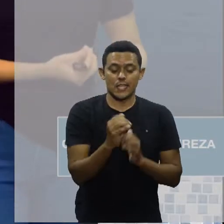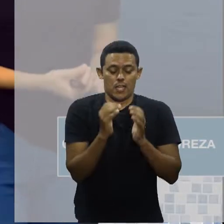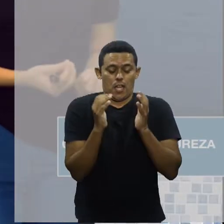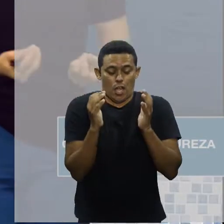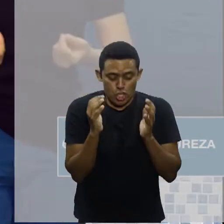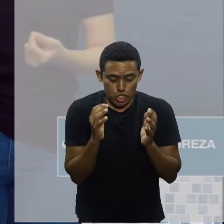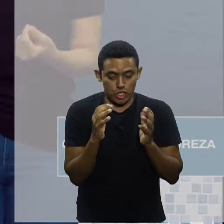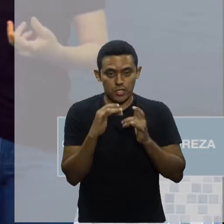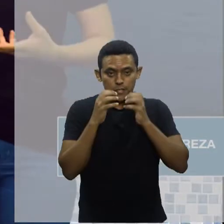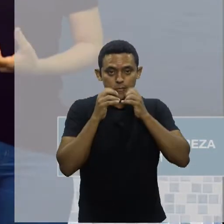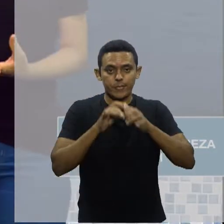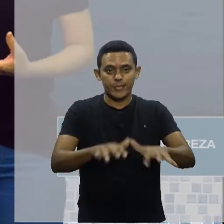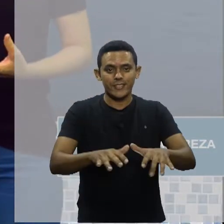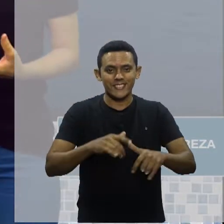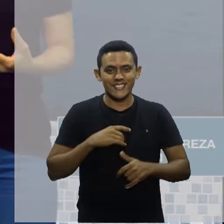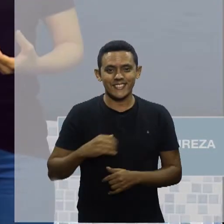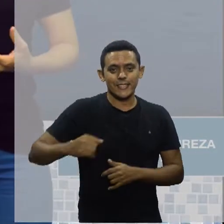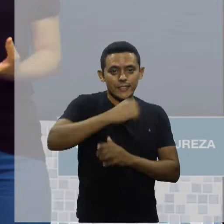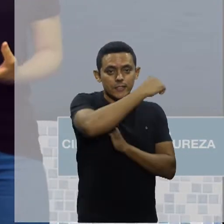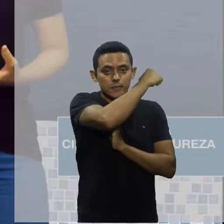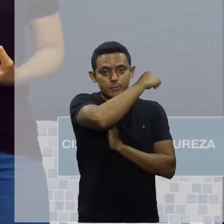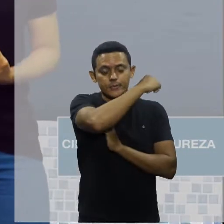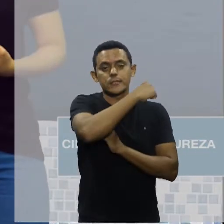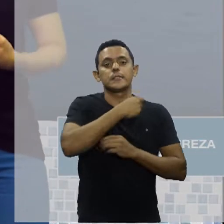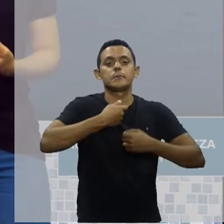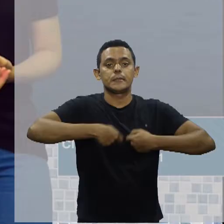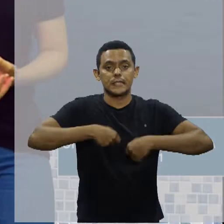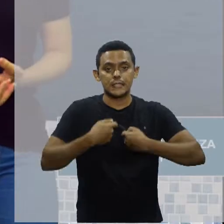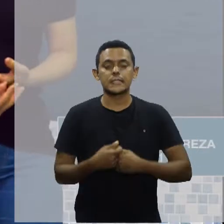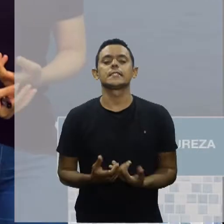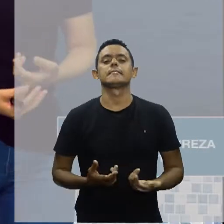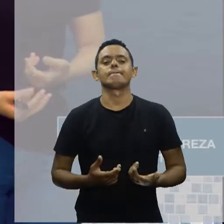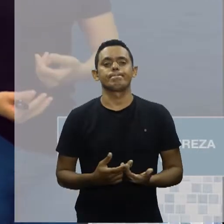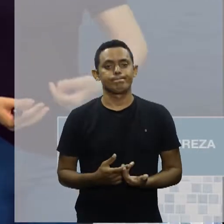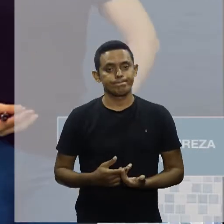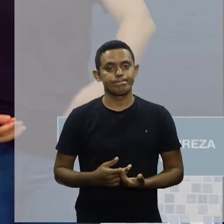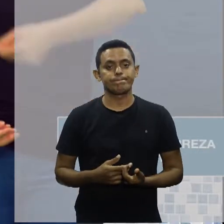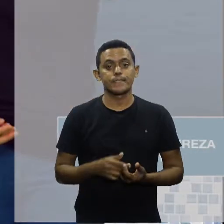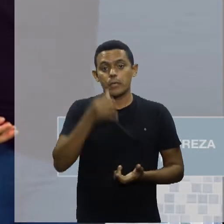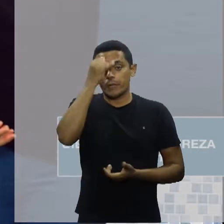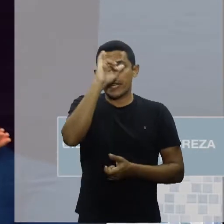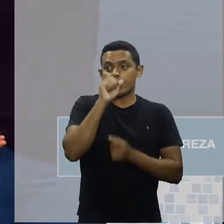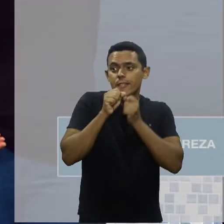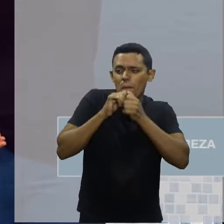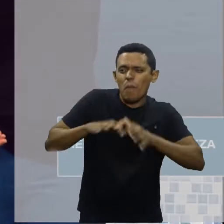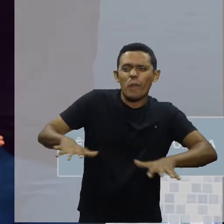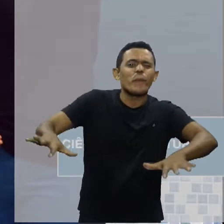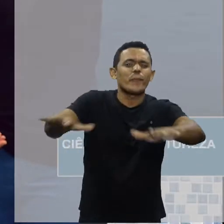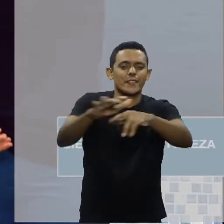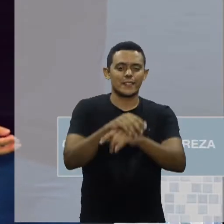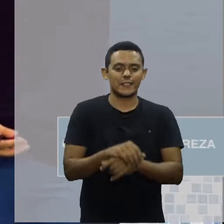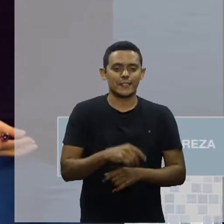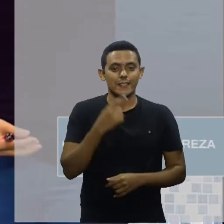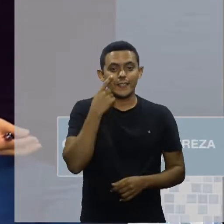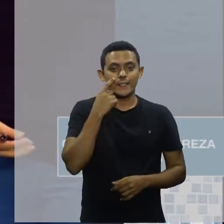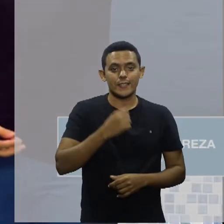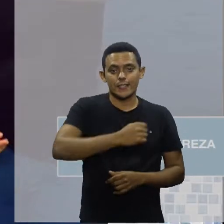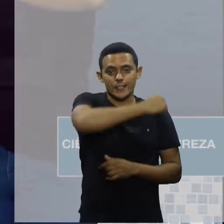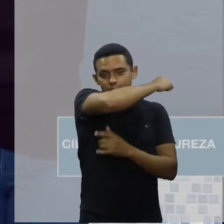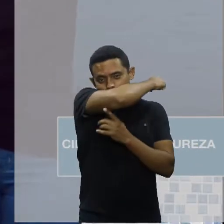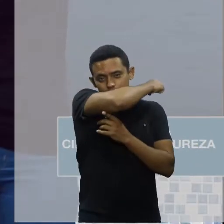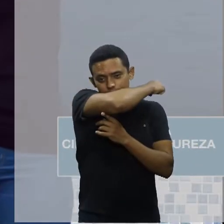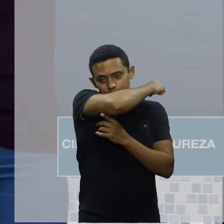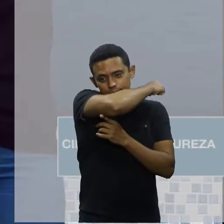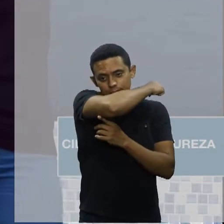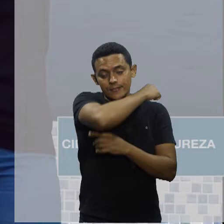isso a gente dá o nome de etiqueta respiratória. E vocês veem na imagem uma adolescente que leva o cotovelo, parte de dentro do